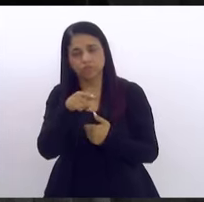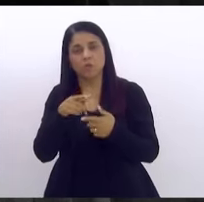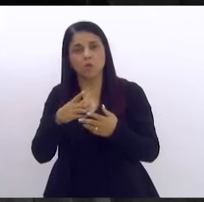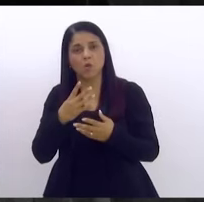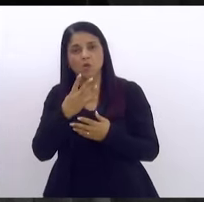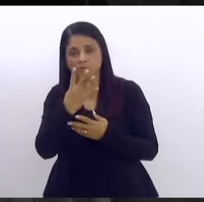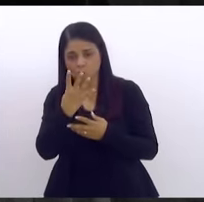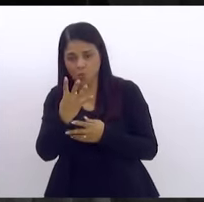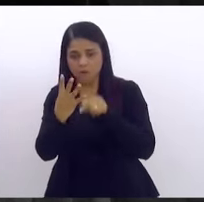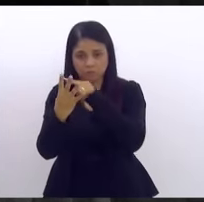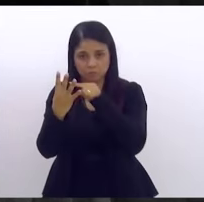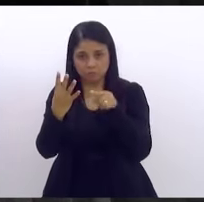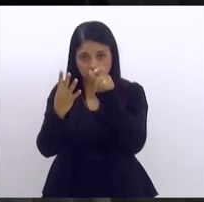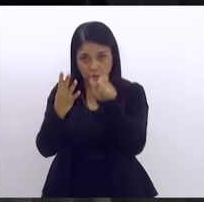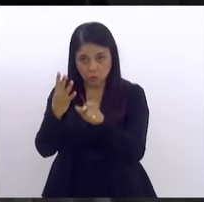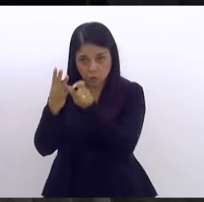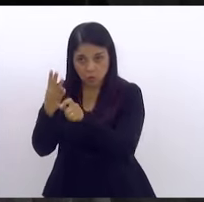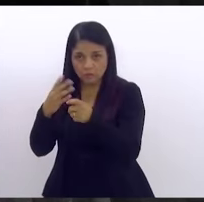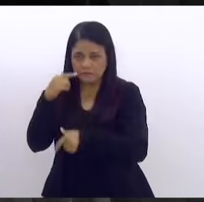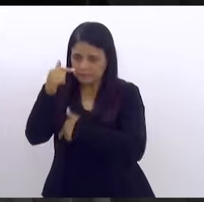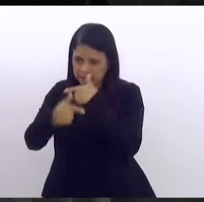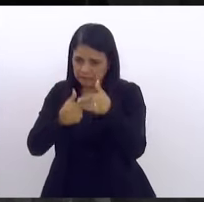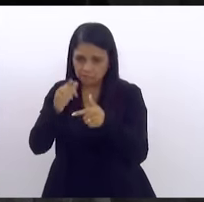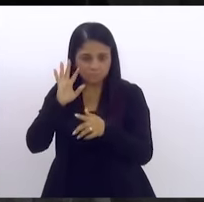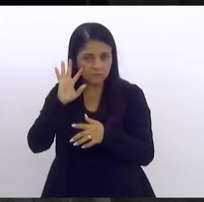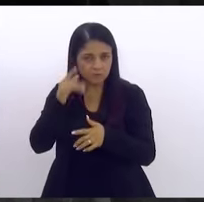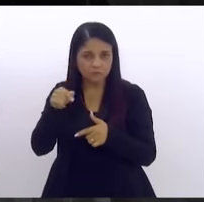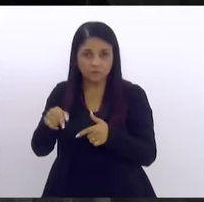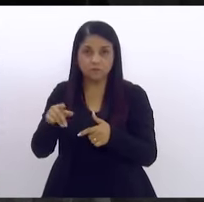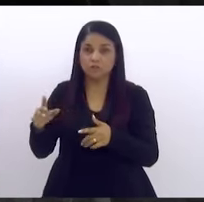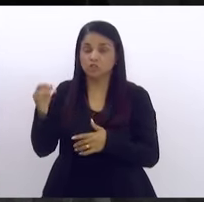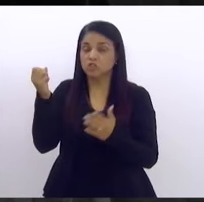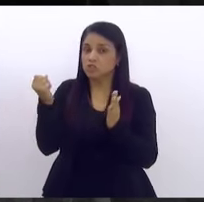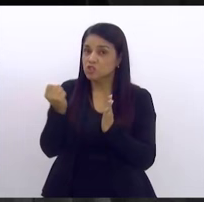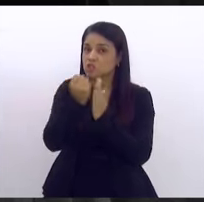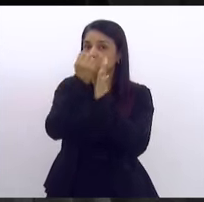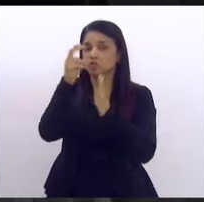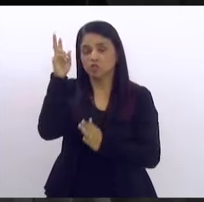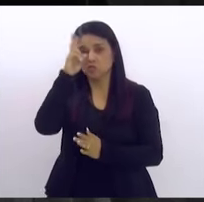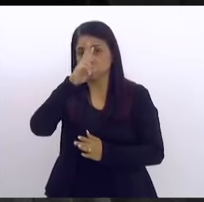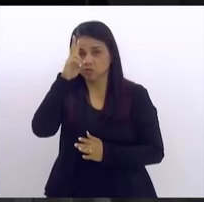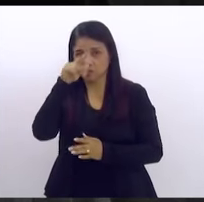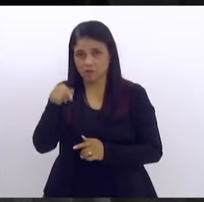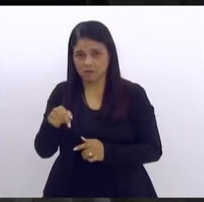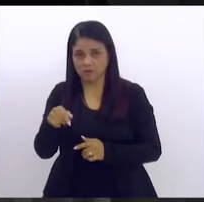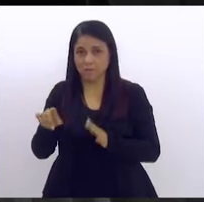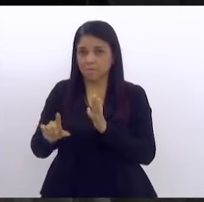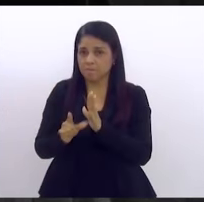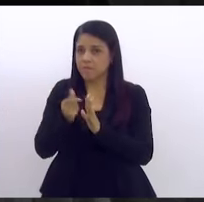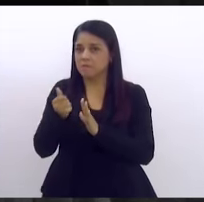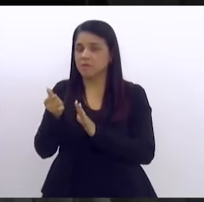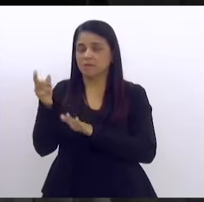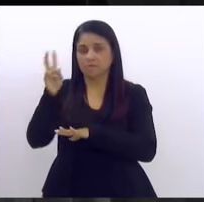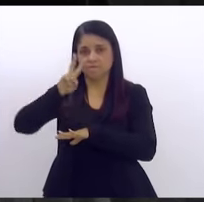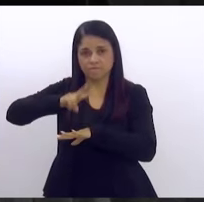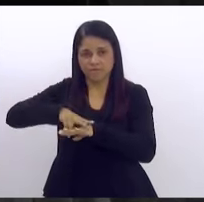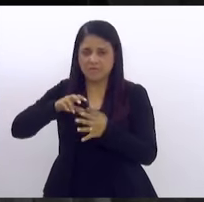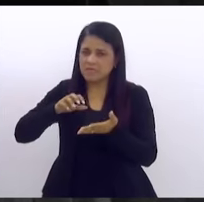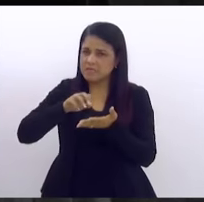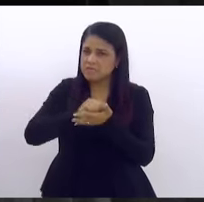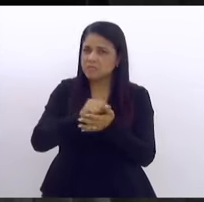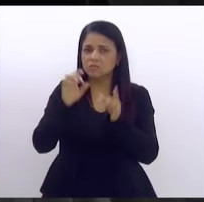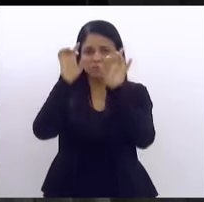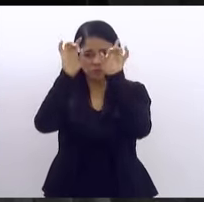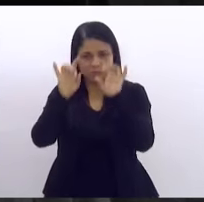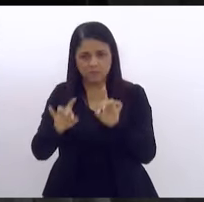mãos, para ter outro fato histórico, presidente. É a primeira vez também, aí quero fazer um registro muito especial ao